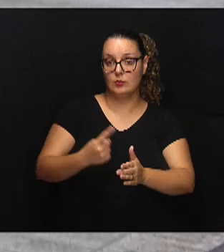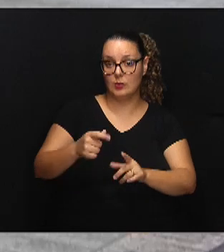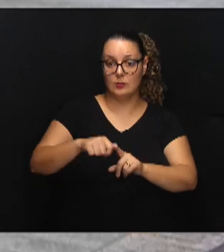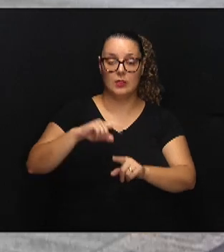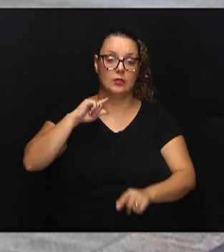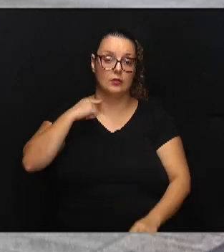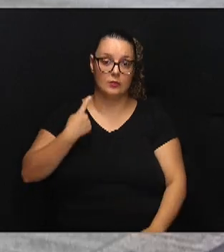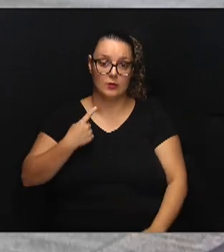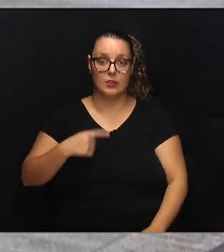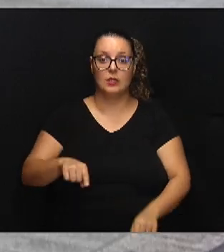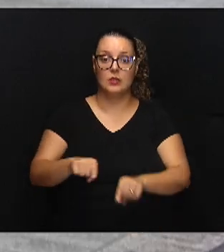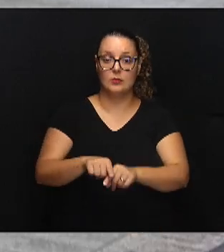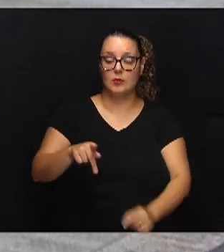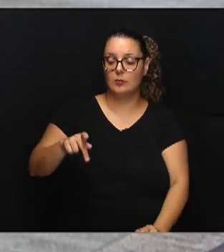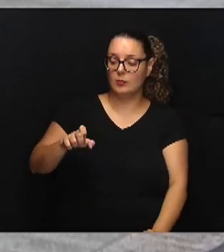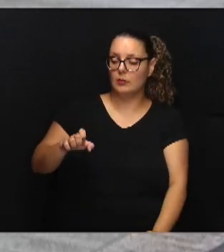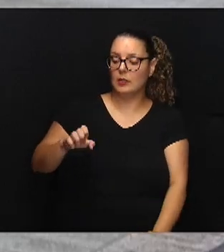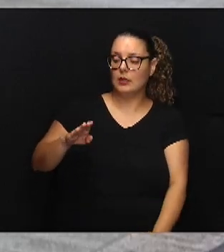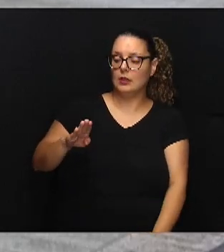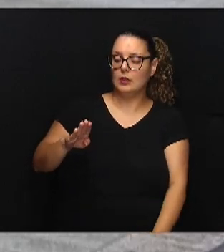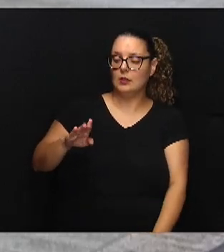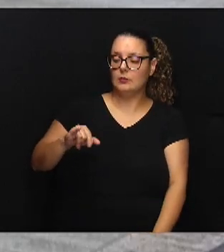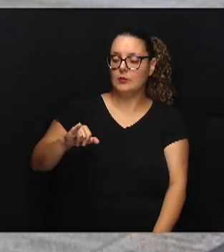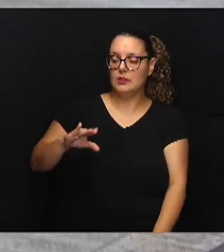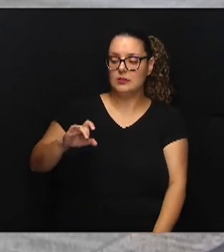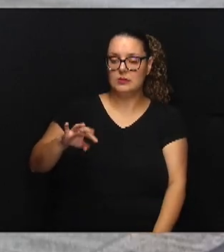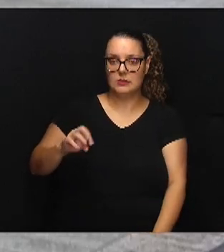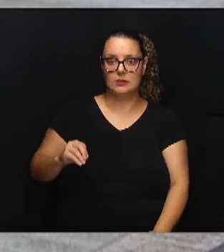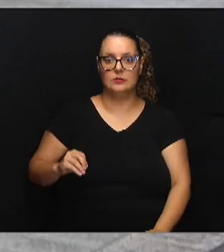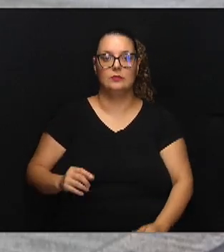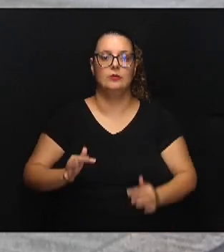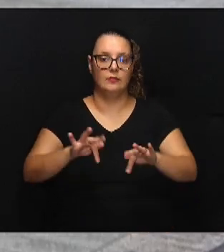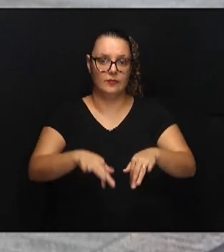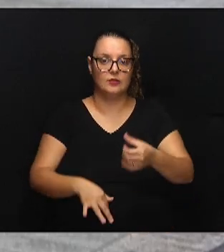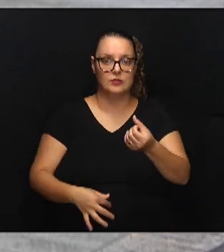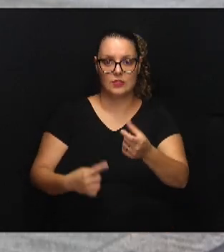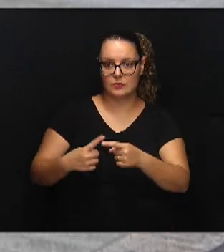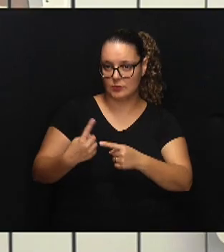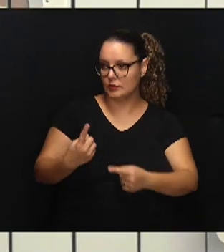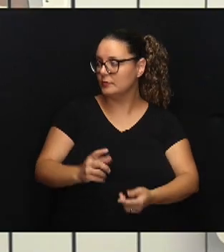construção do plebiscito popular em defesa do fim da escala 6x1.